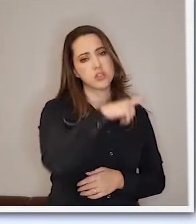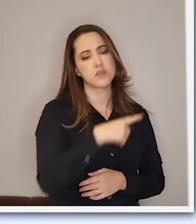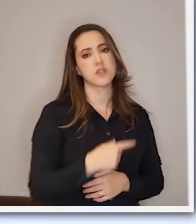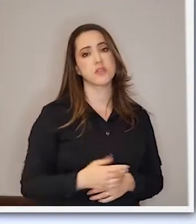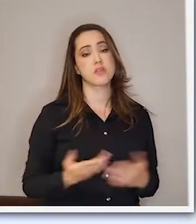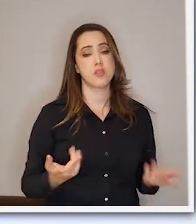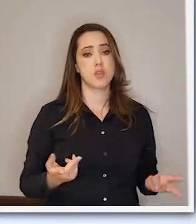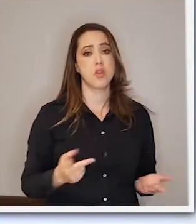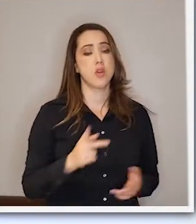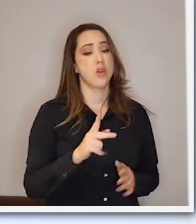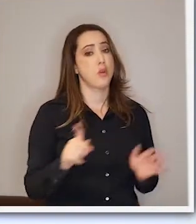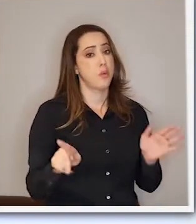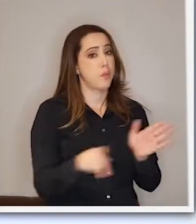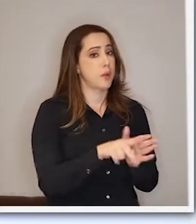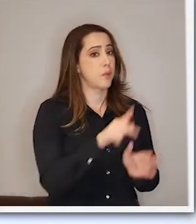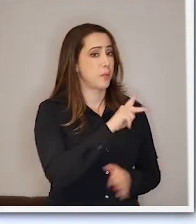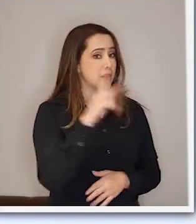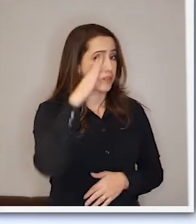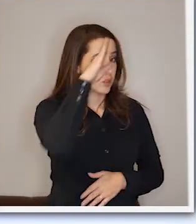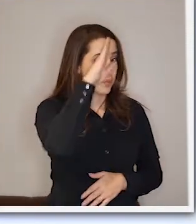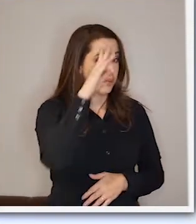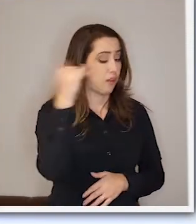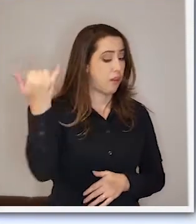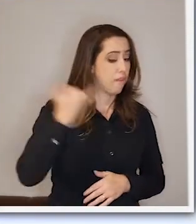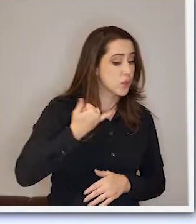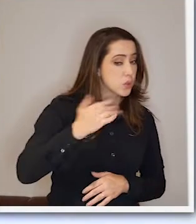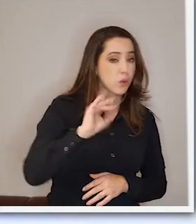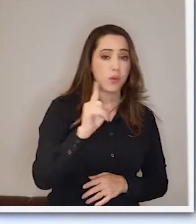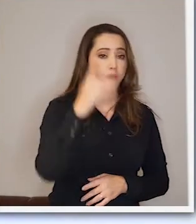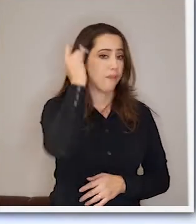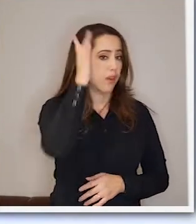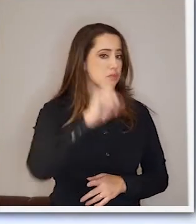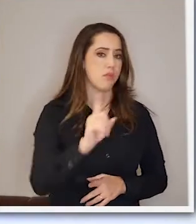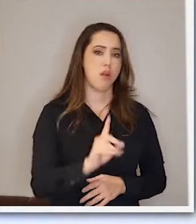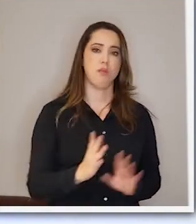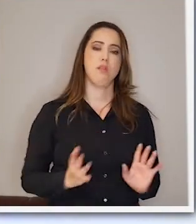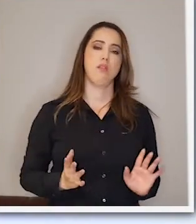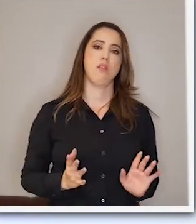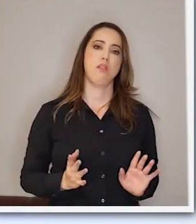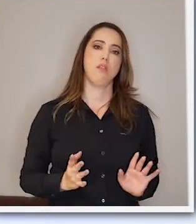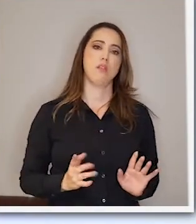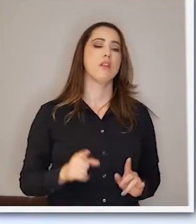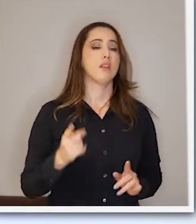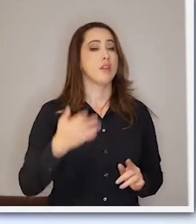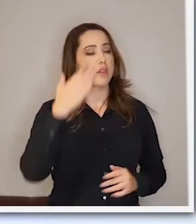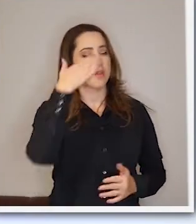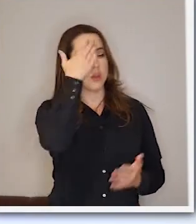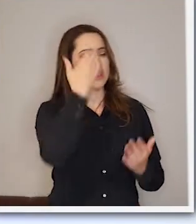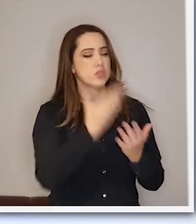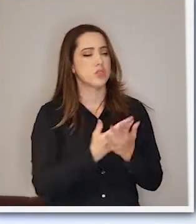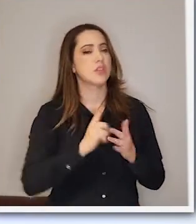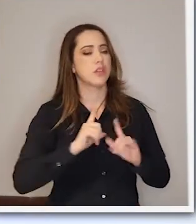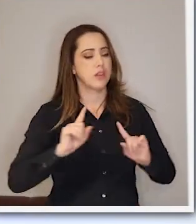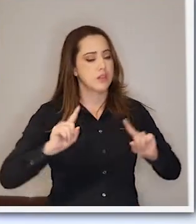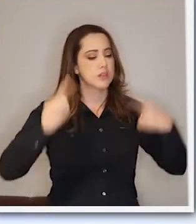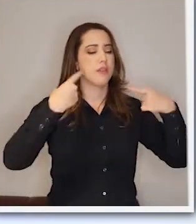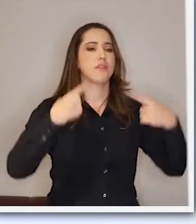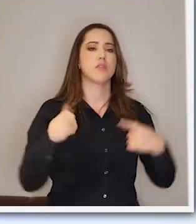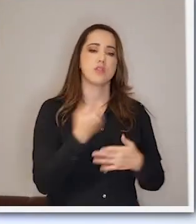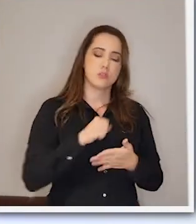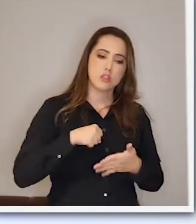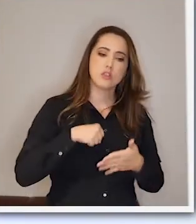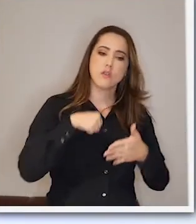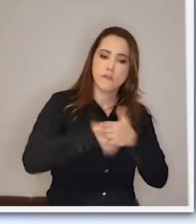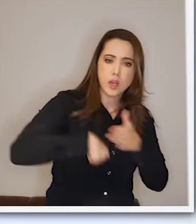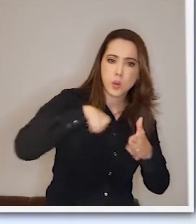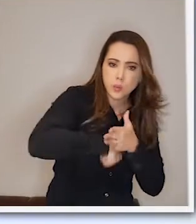bem complicado. O próprio presidente falou para mim, não é fácil não. Não é fácil não. Então nós sabemos dos desafios que vamos